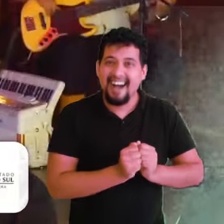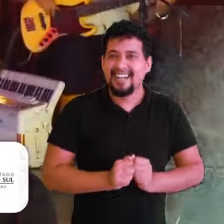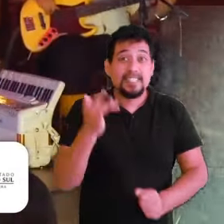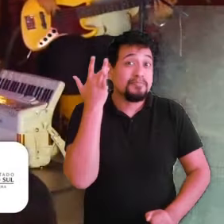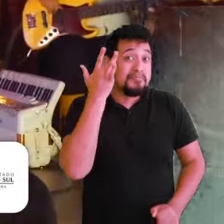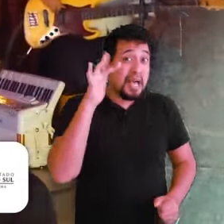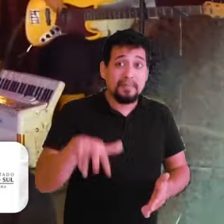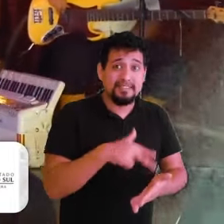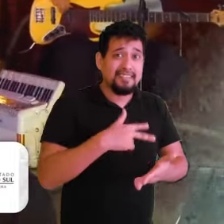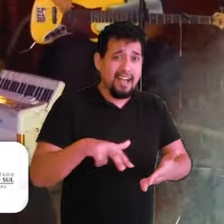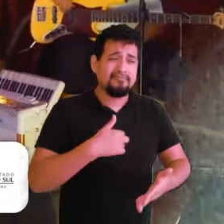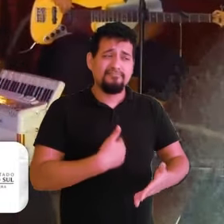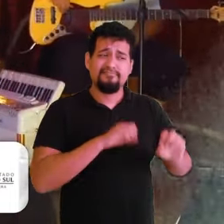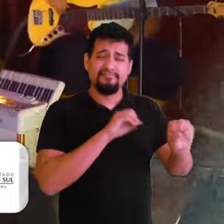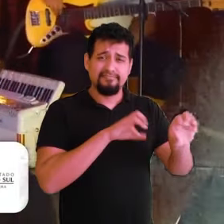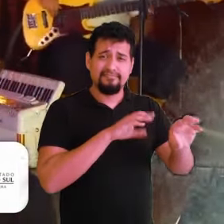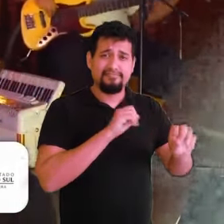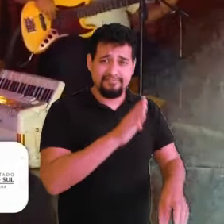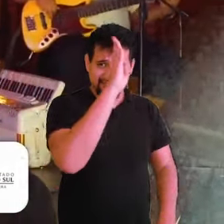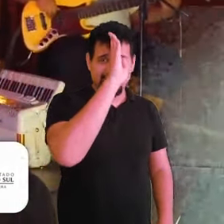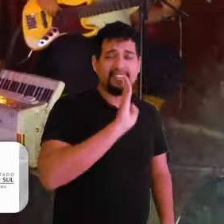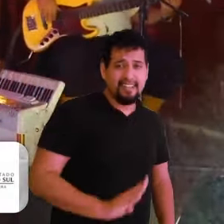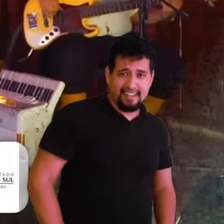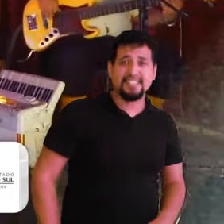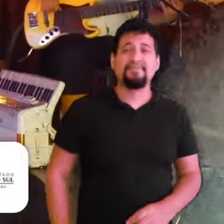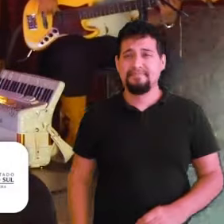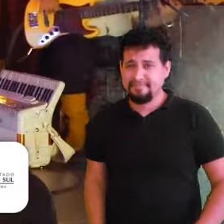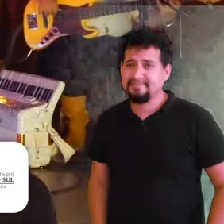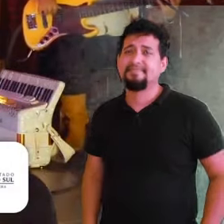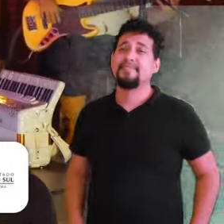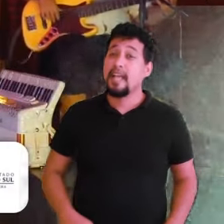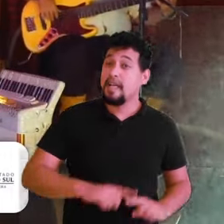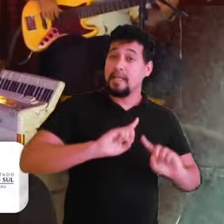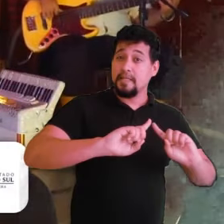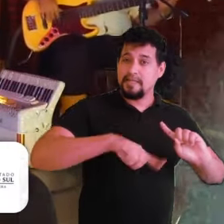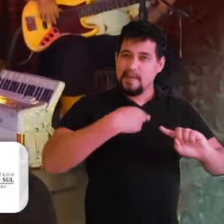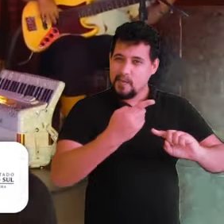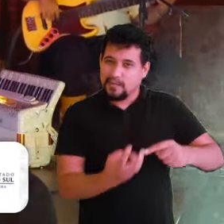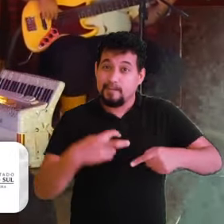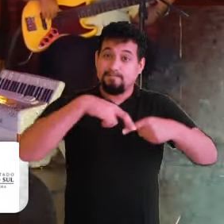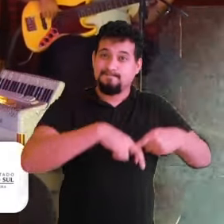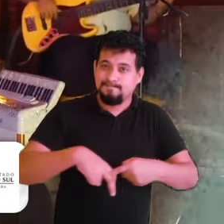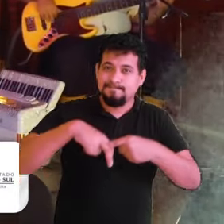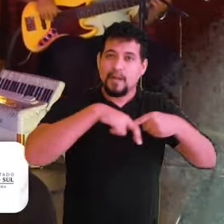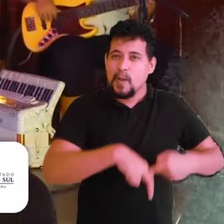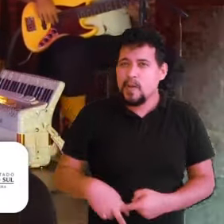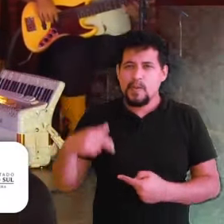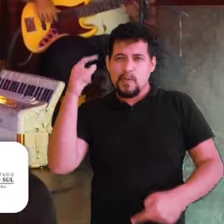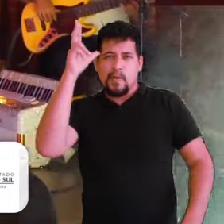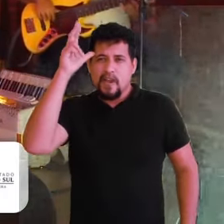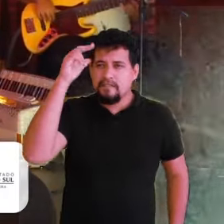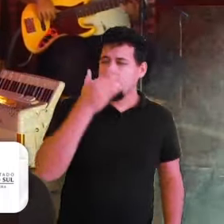não cobro nada. Depois que meto os cavalos, seja lá o que Deus quiser. Pois sou